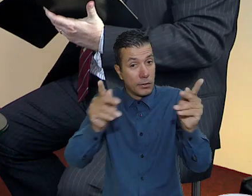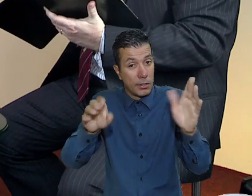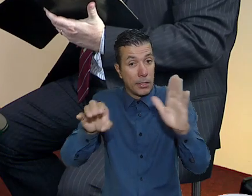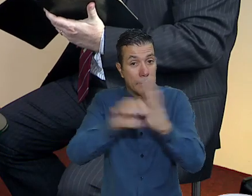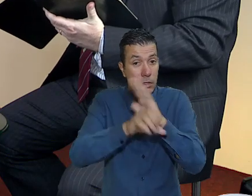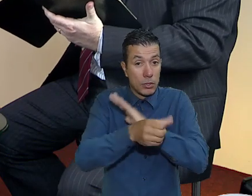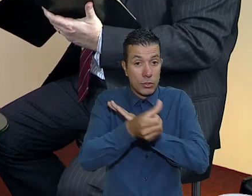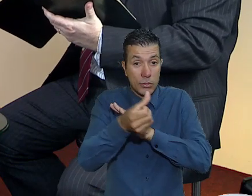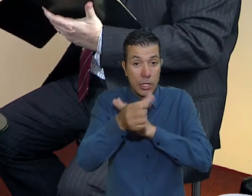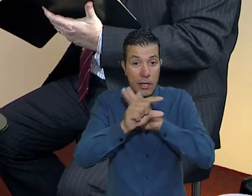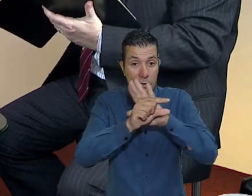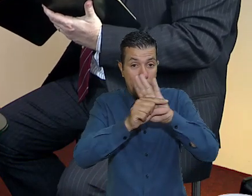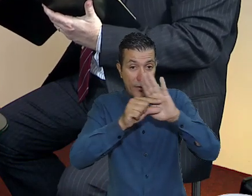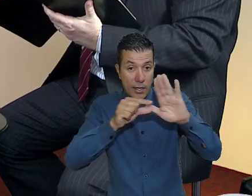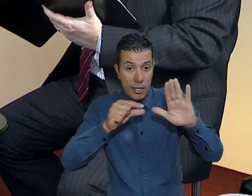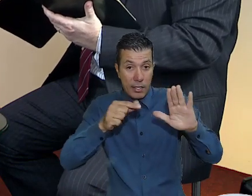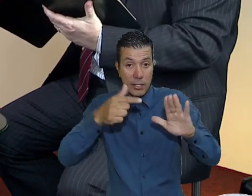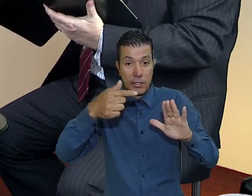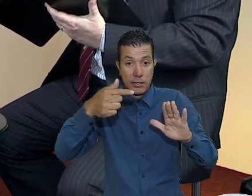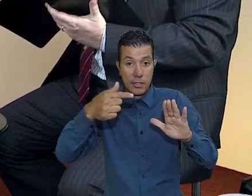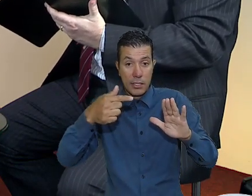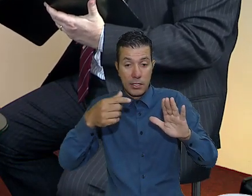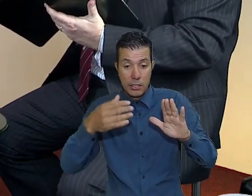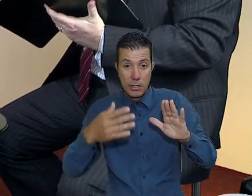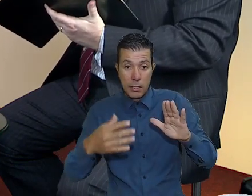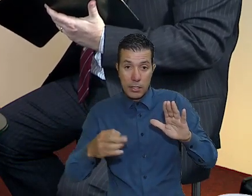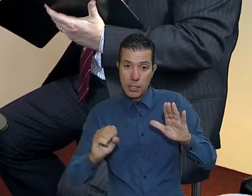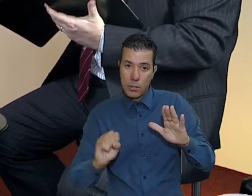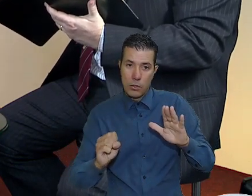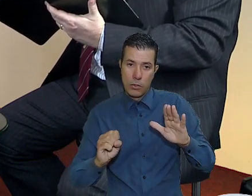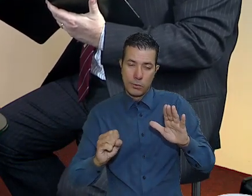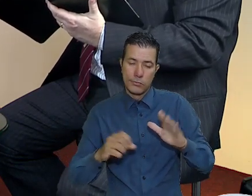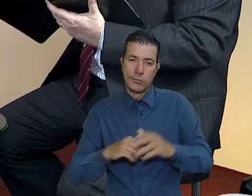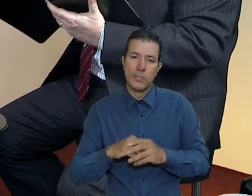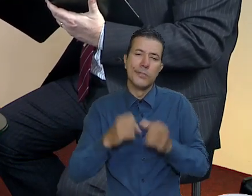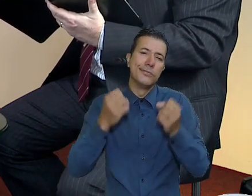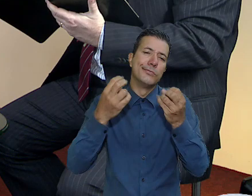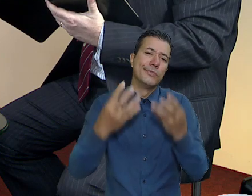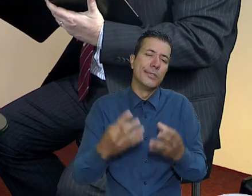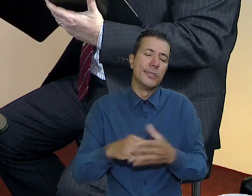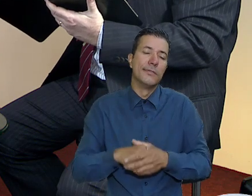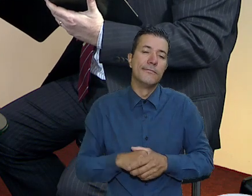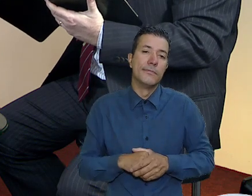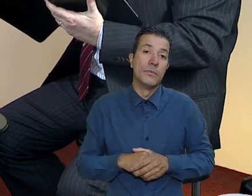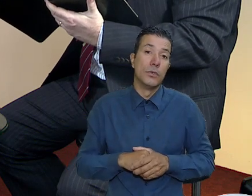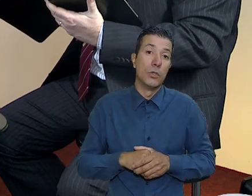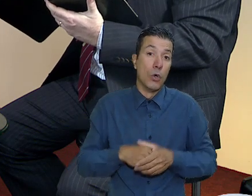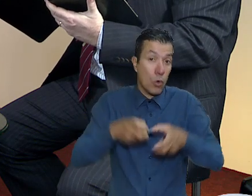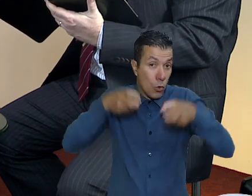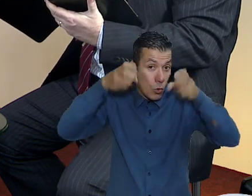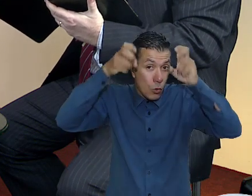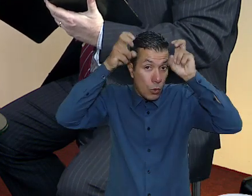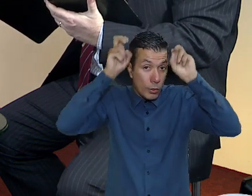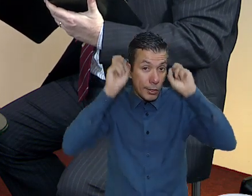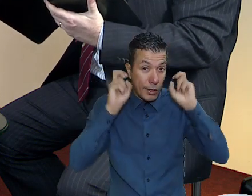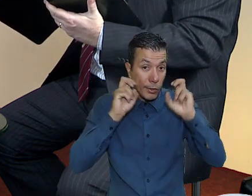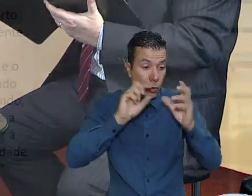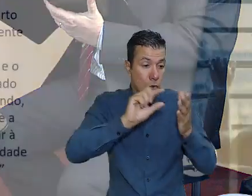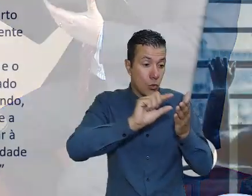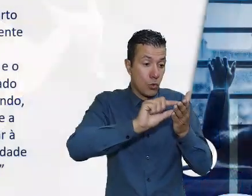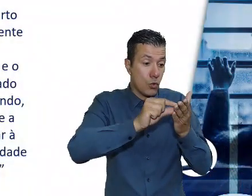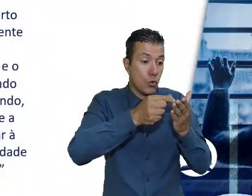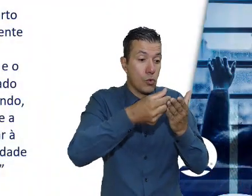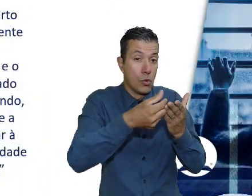capítulo 6, versos 7 e verso 8, que diz o seguinte, quando o Cordeiro abriu o quarto